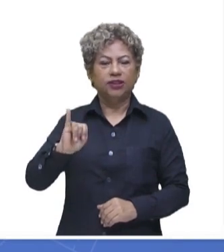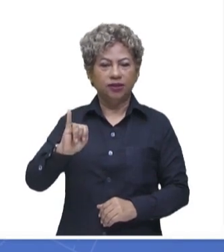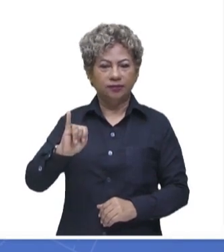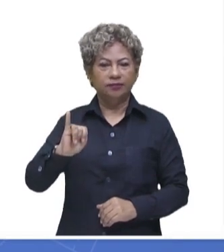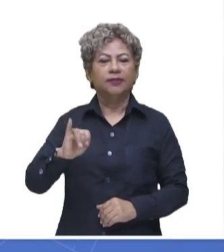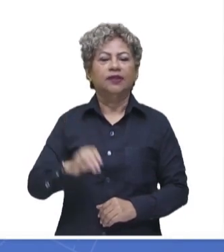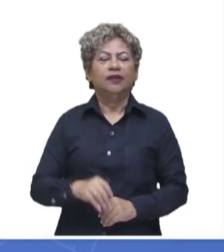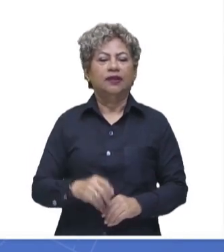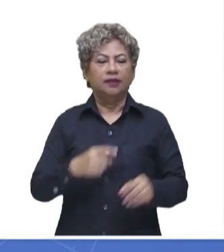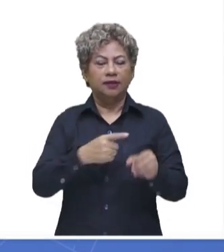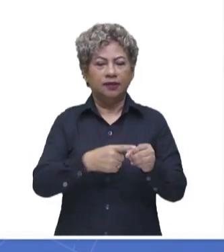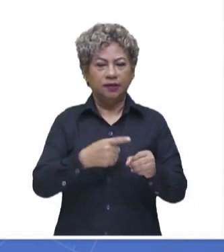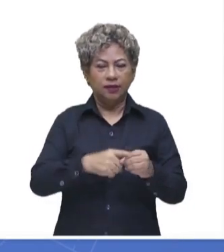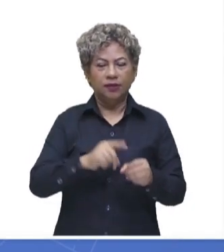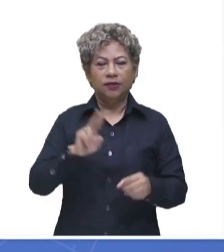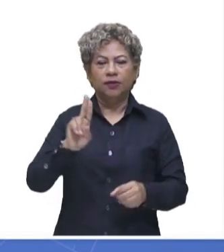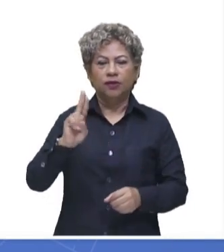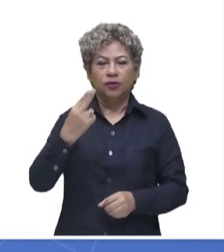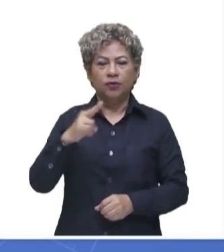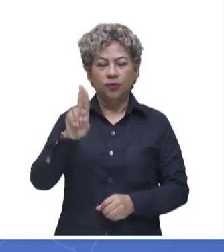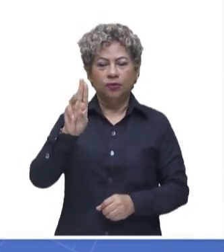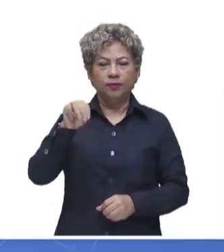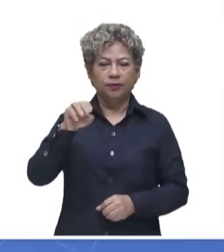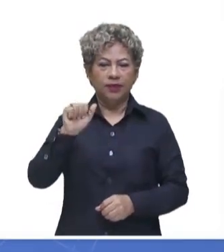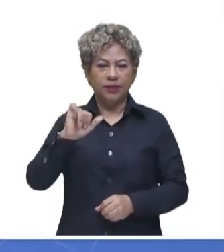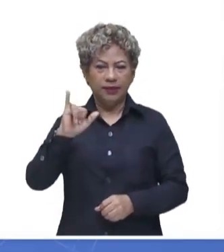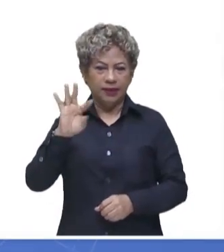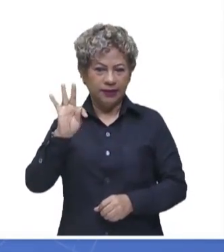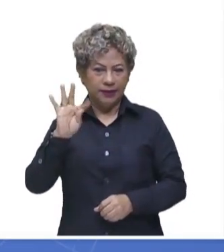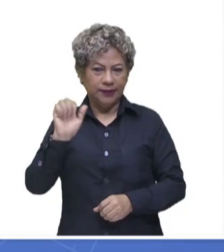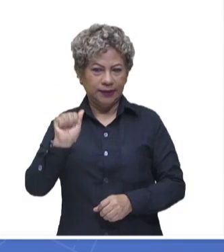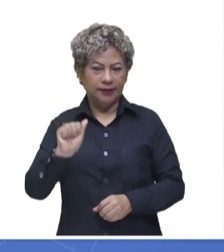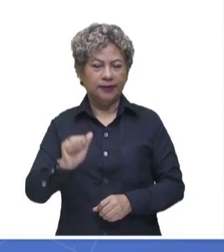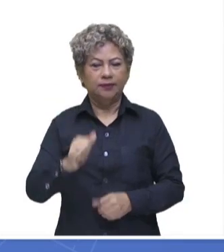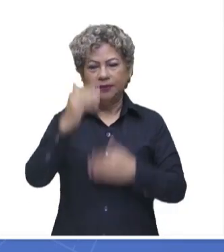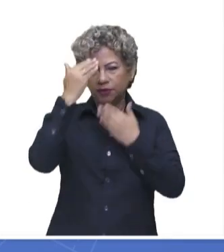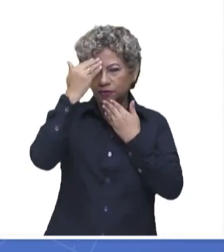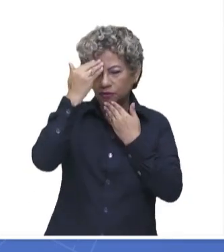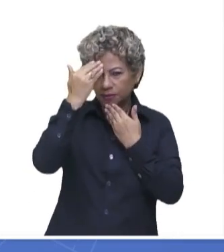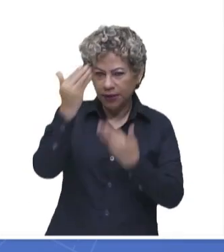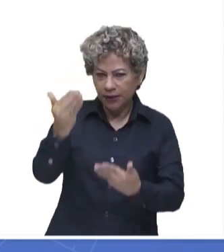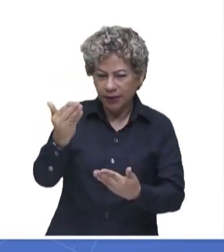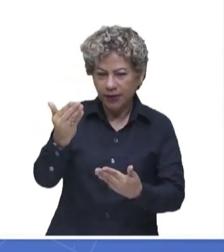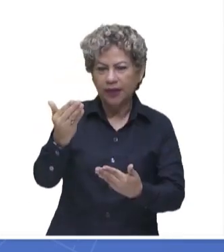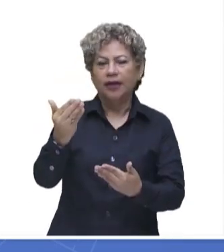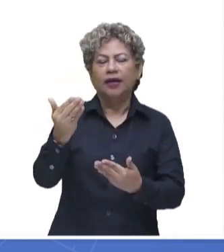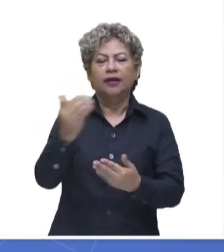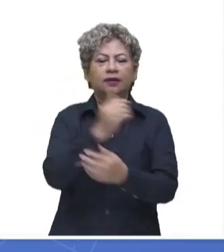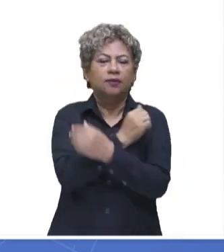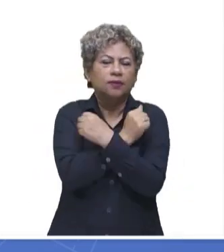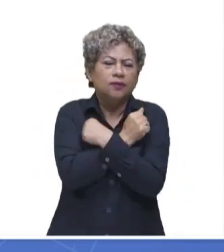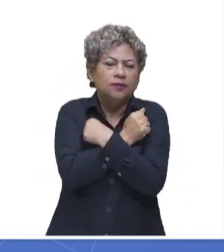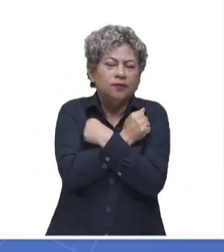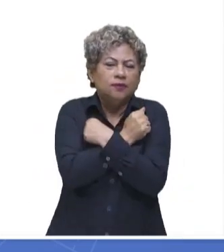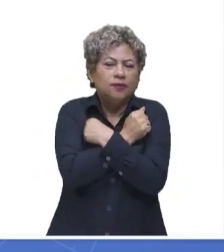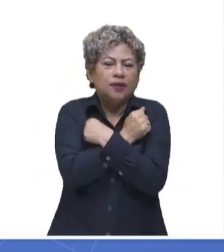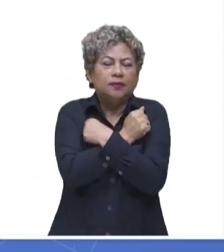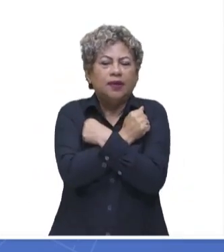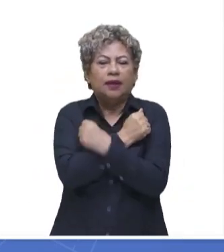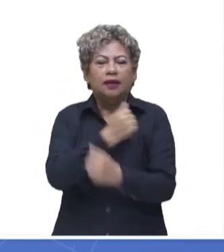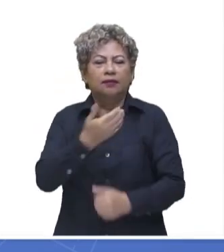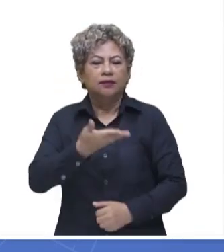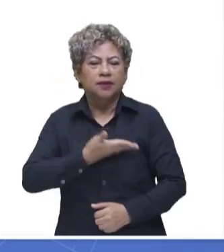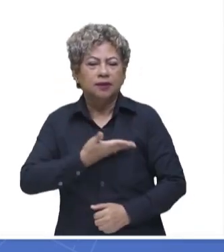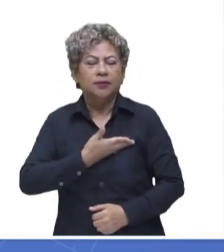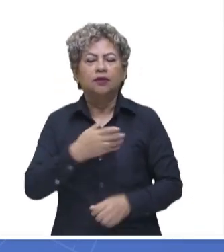para todos aí de Humaitá. Tenho amigos aí em Humaitá. Obrigado pela participação também. Um abraço aos nossos colegas, também